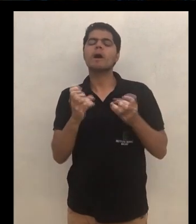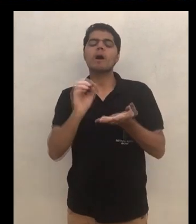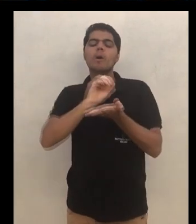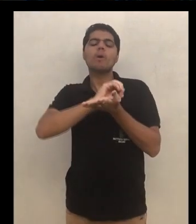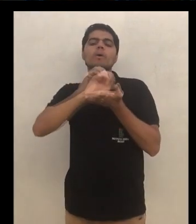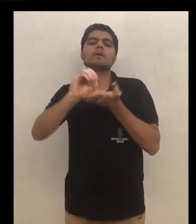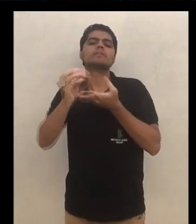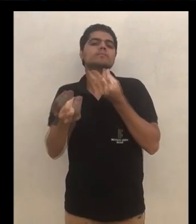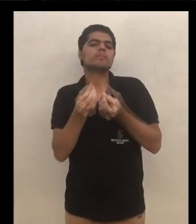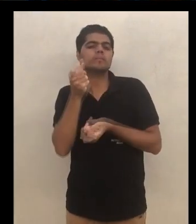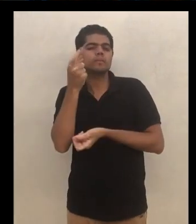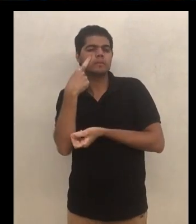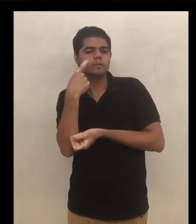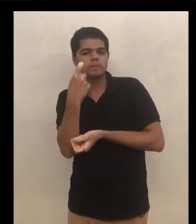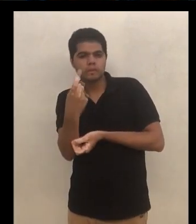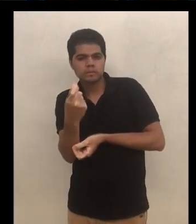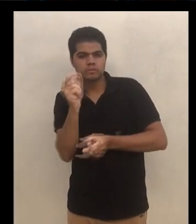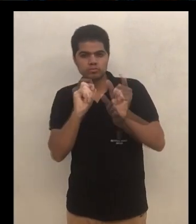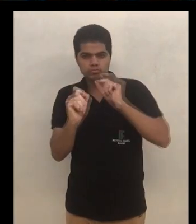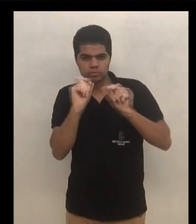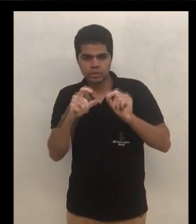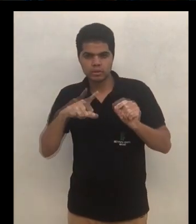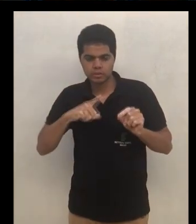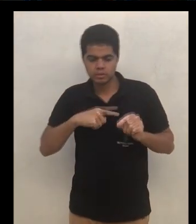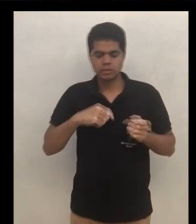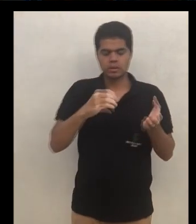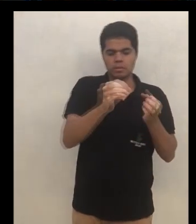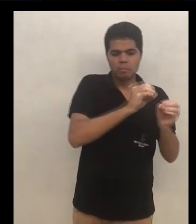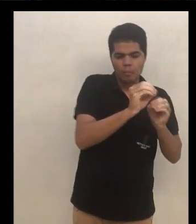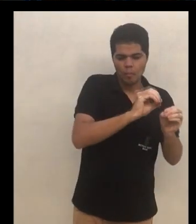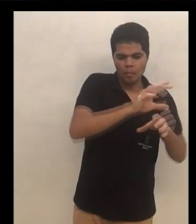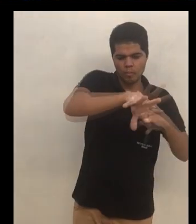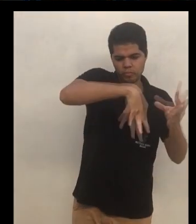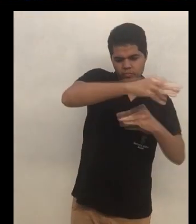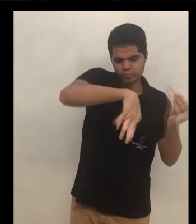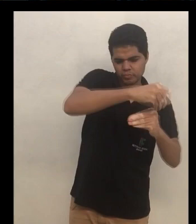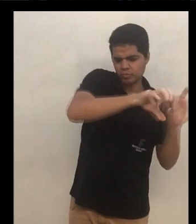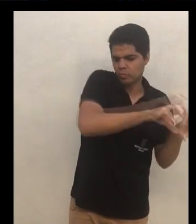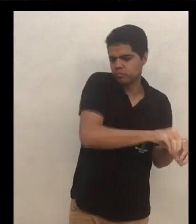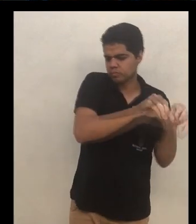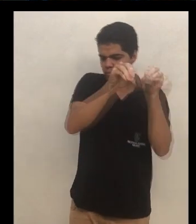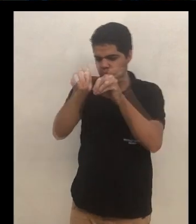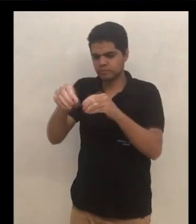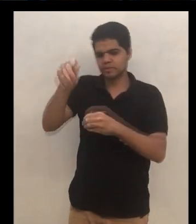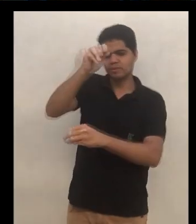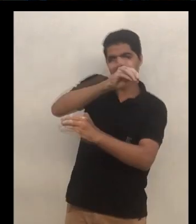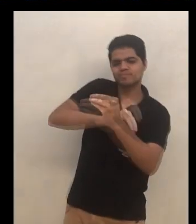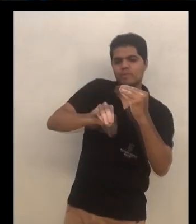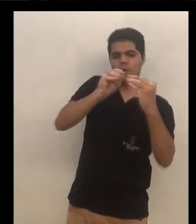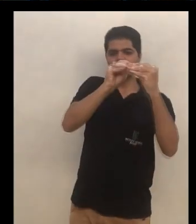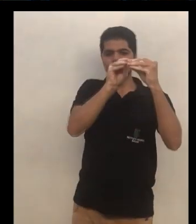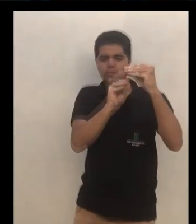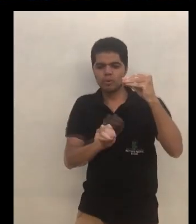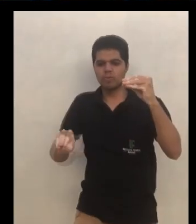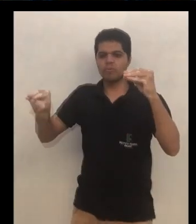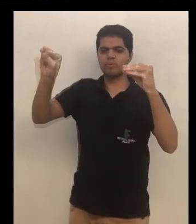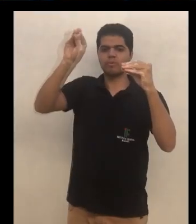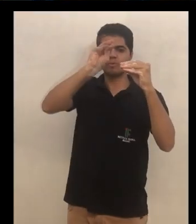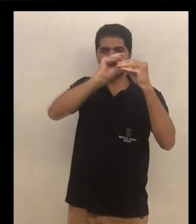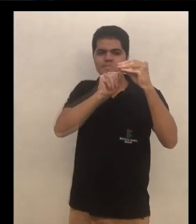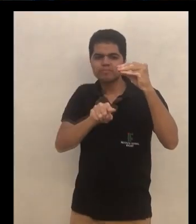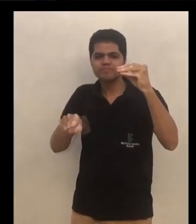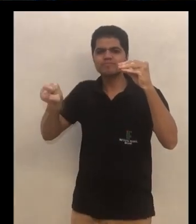interessante. Você tem um vegetal que vai para o animal e os dejetos voltam para a produção. Então, é um ciclo, né?